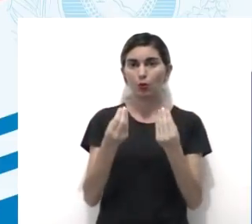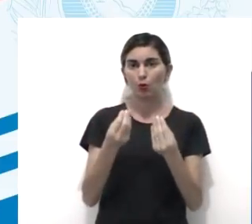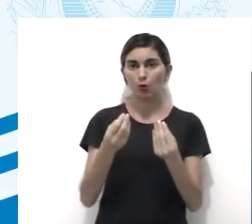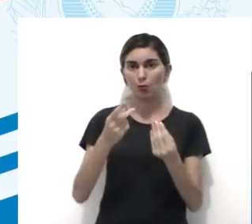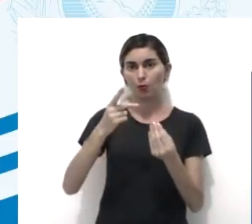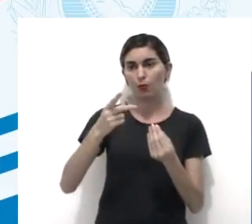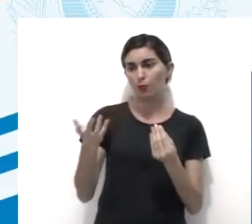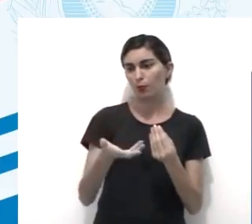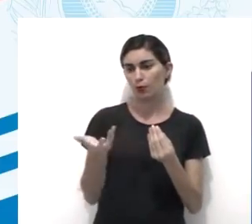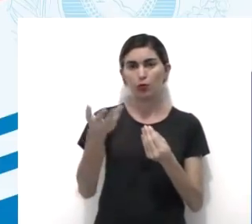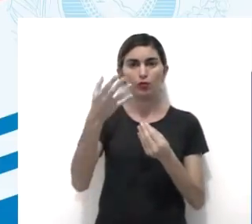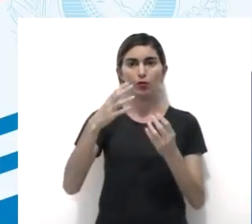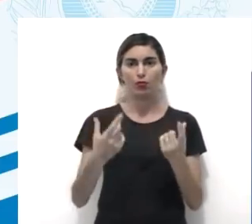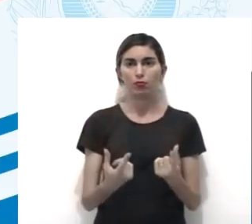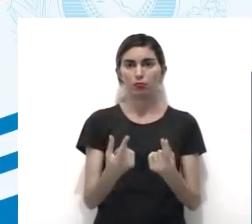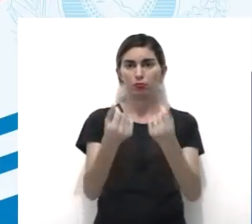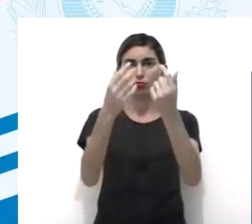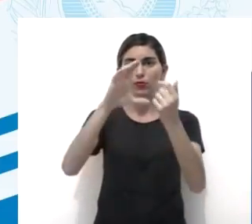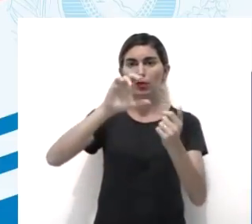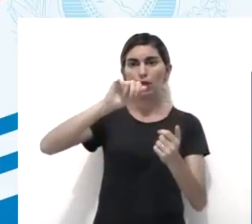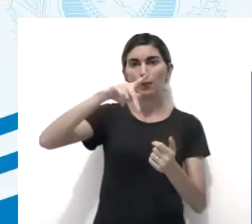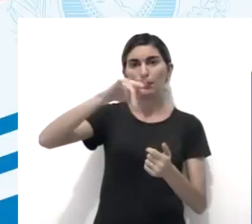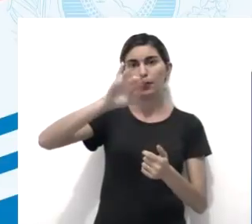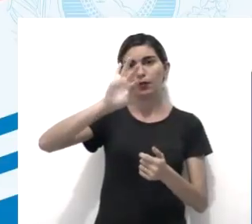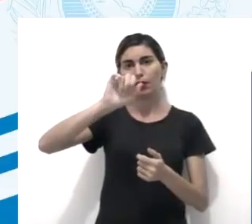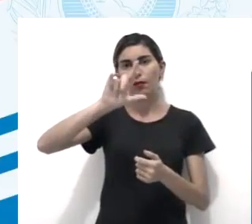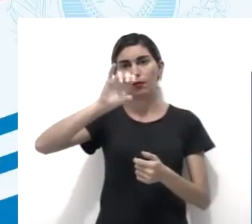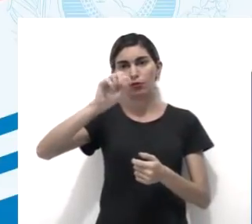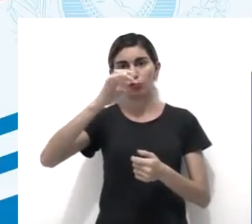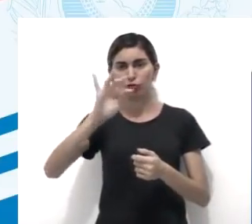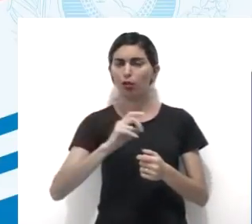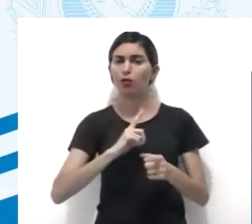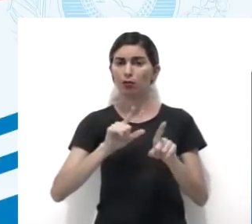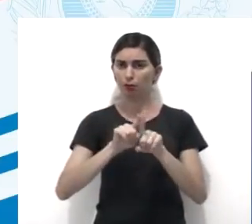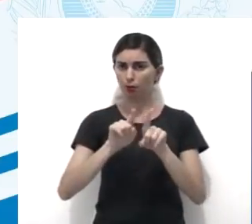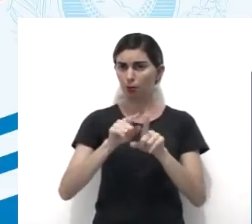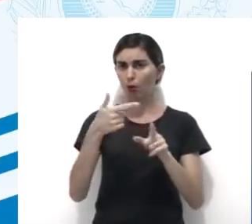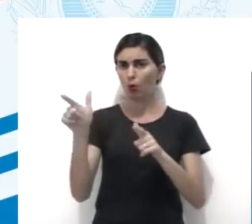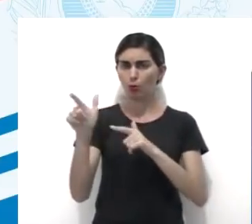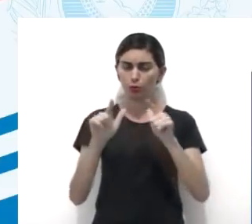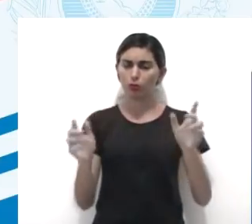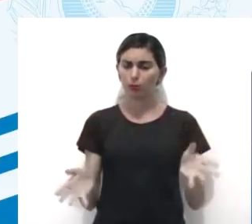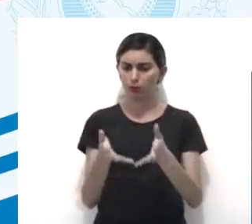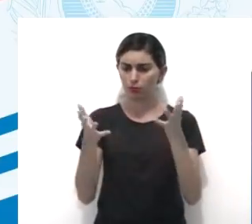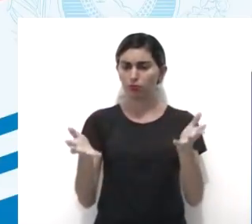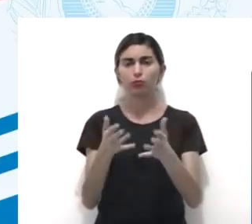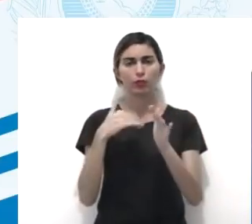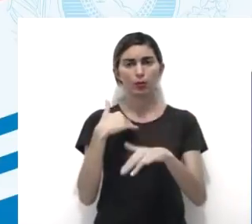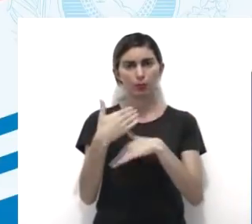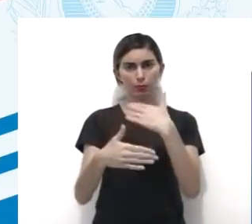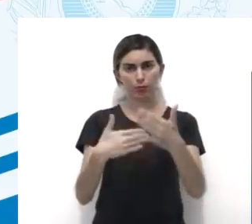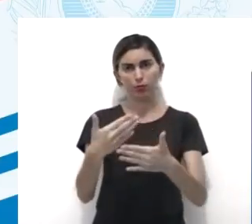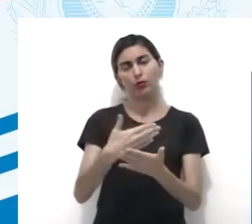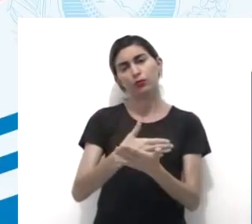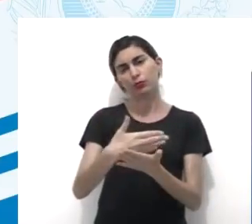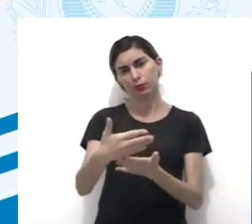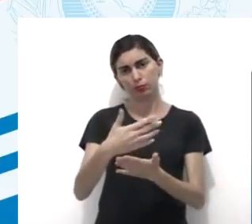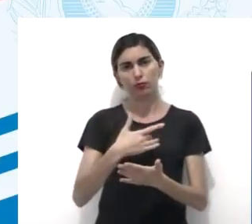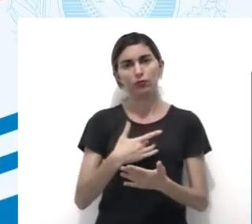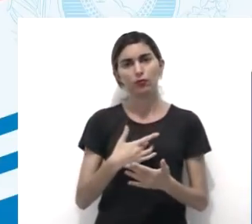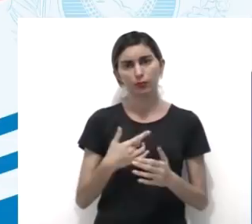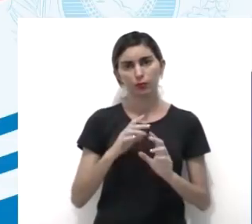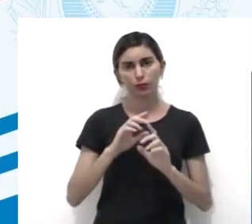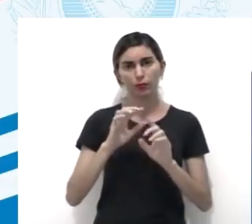produção capitalista, porém, existiram outros modos de produção que também contribuíram para processos